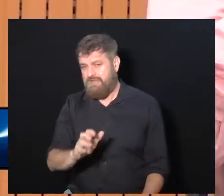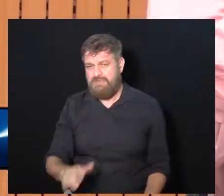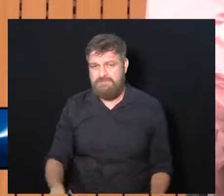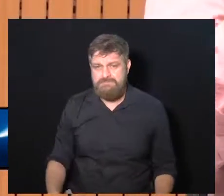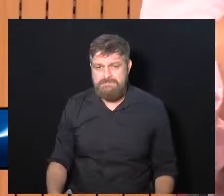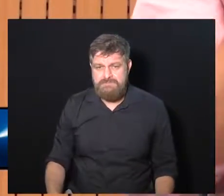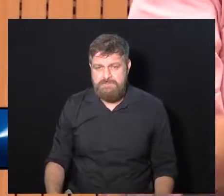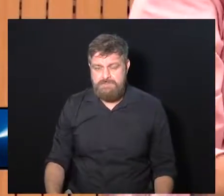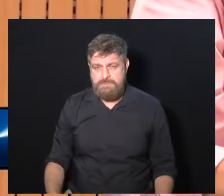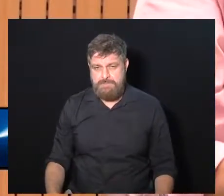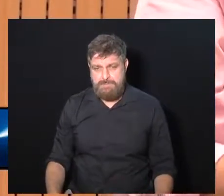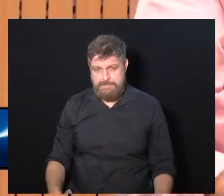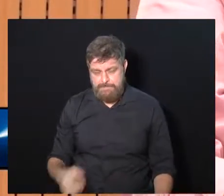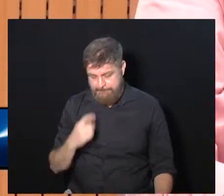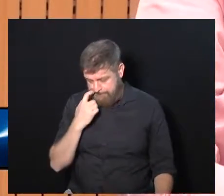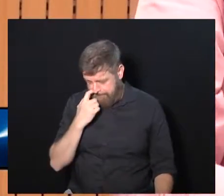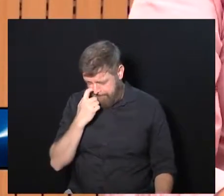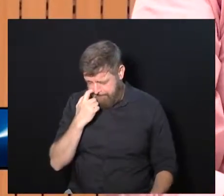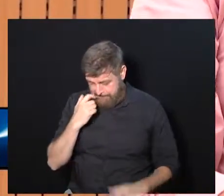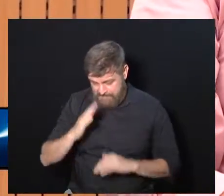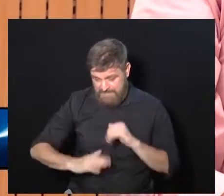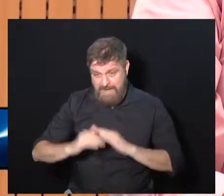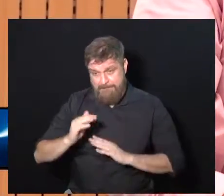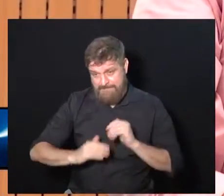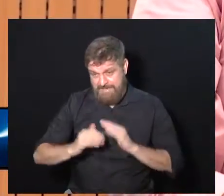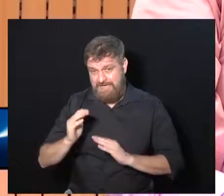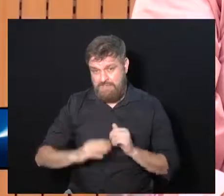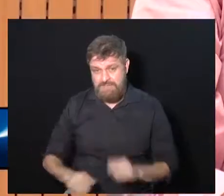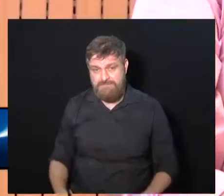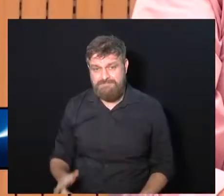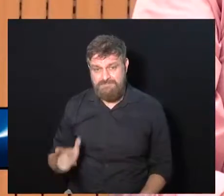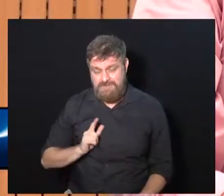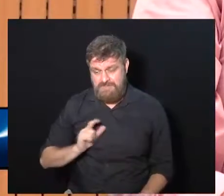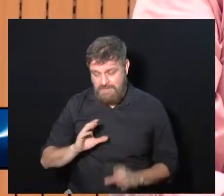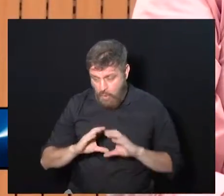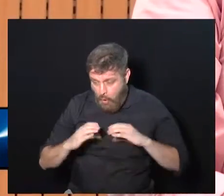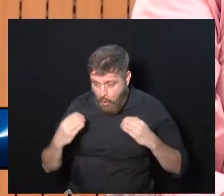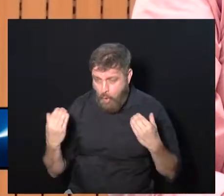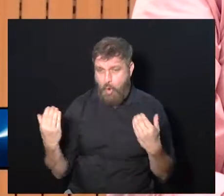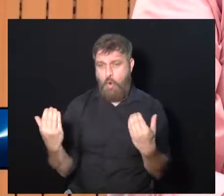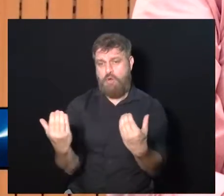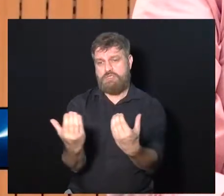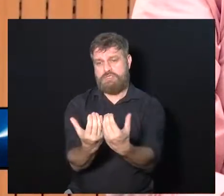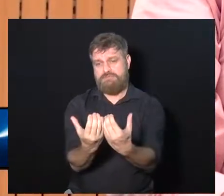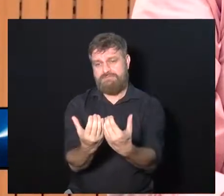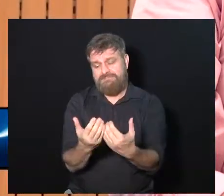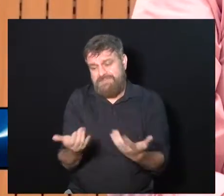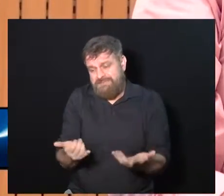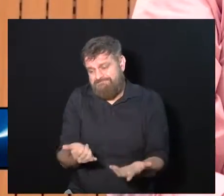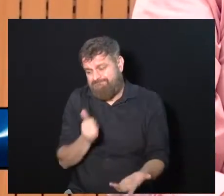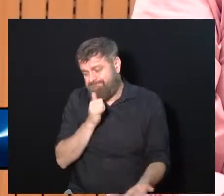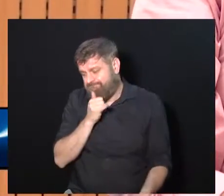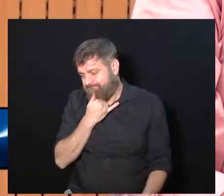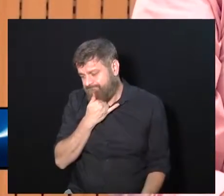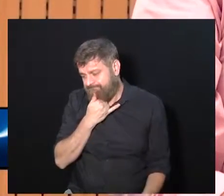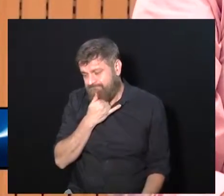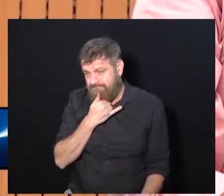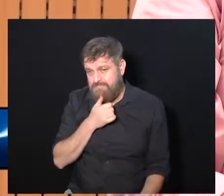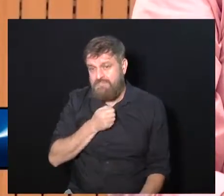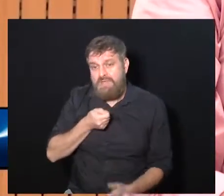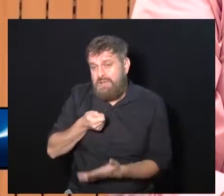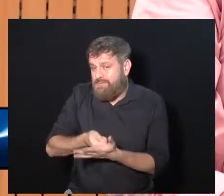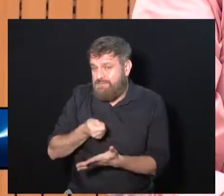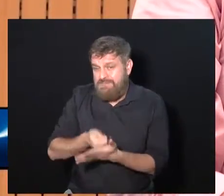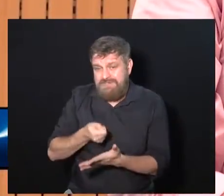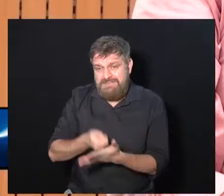tipo de ação de interesse público da coletividade que infelizmente é uma imposição que está